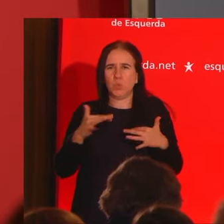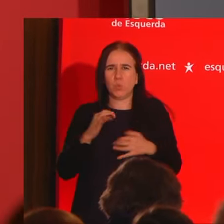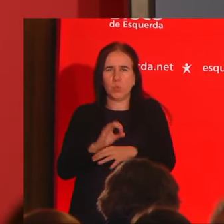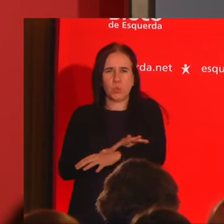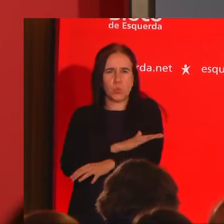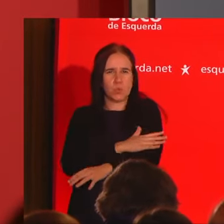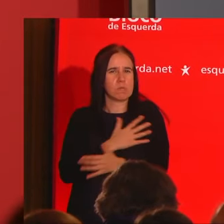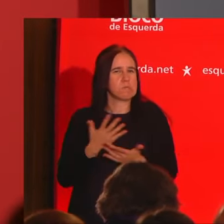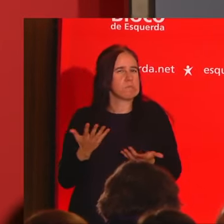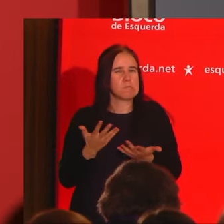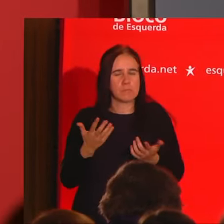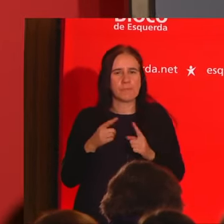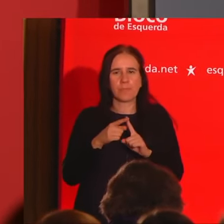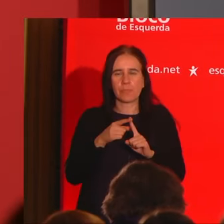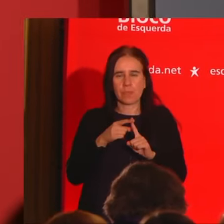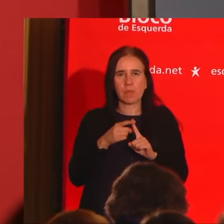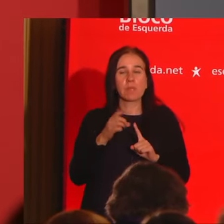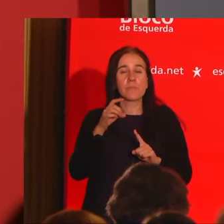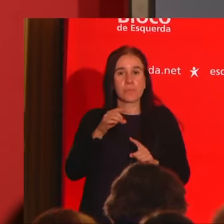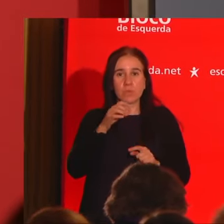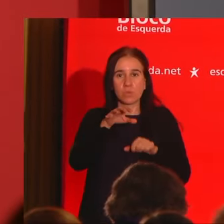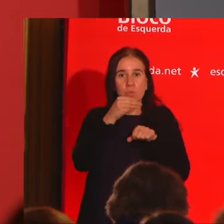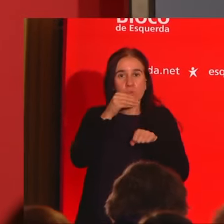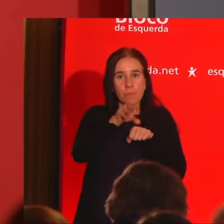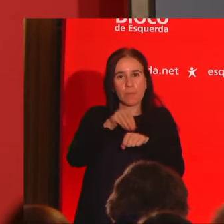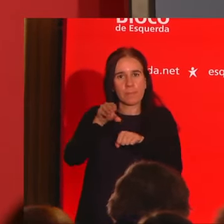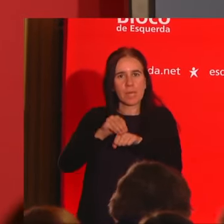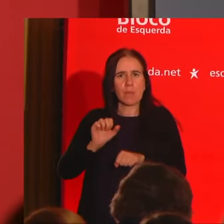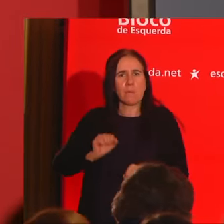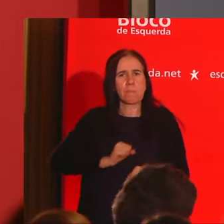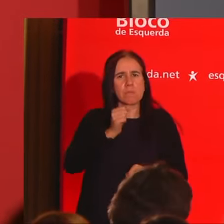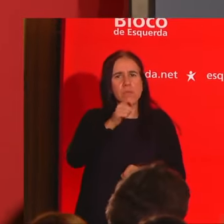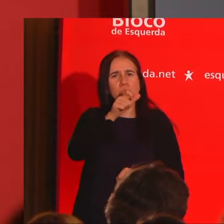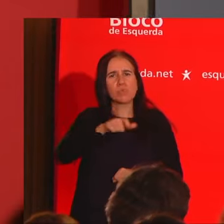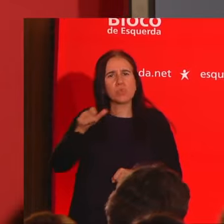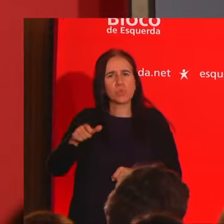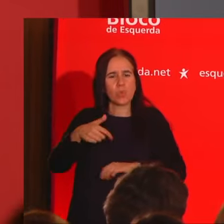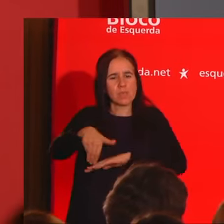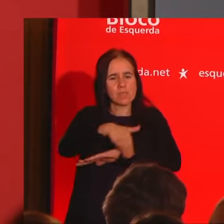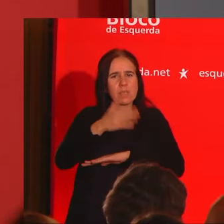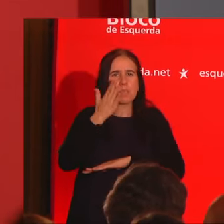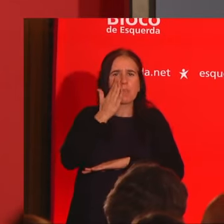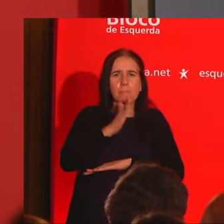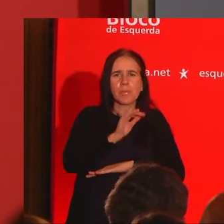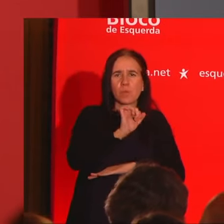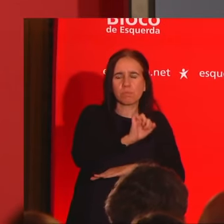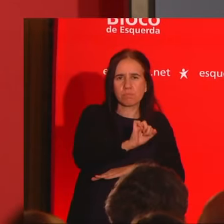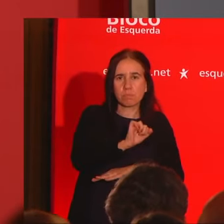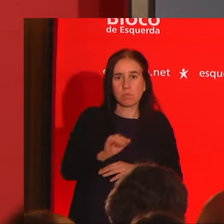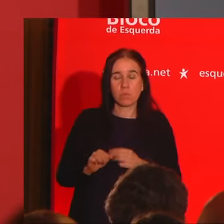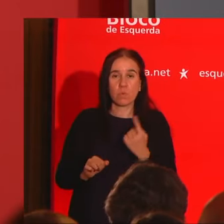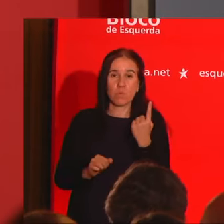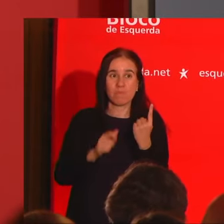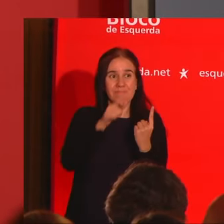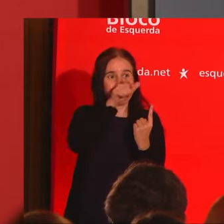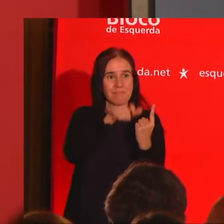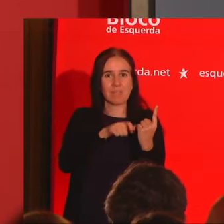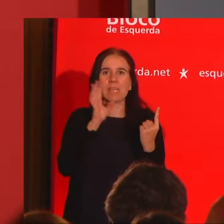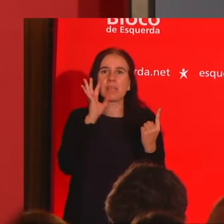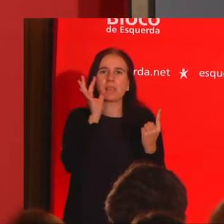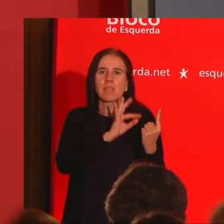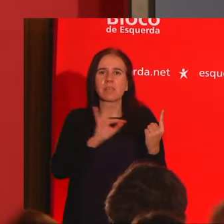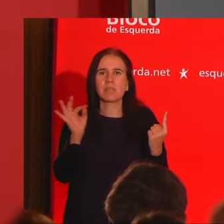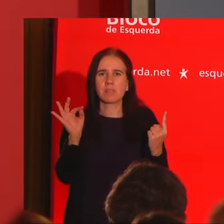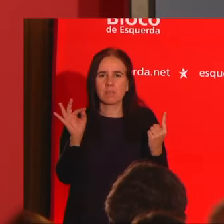particularmente. Roubos em supermercados por pessoas em situação de sem-abrigo. Num caso, uma